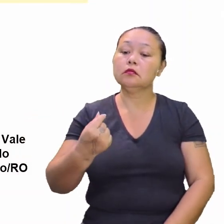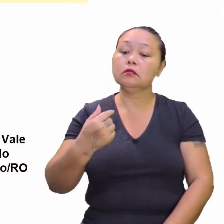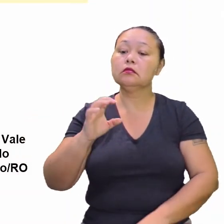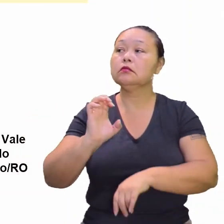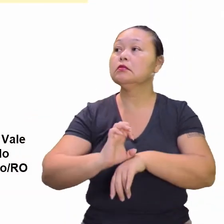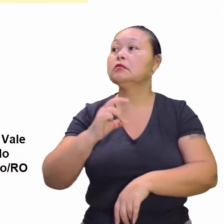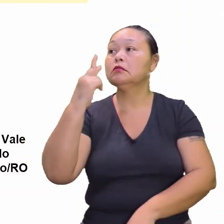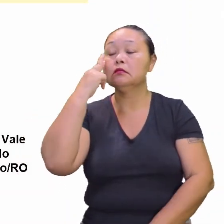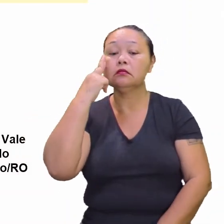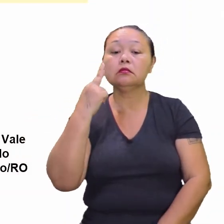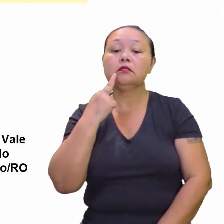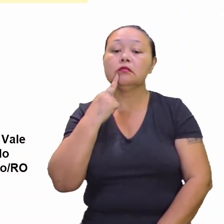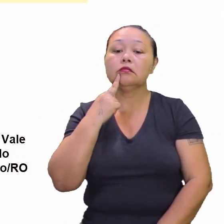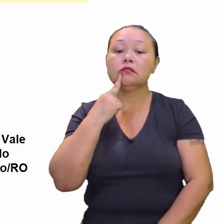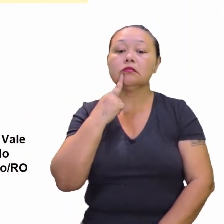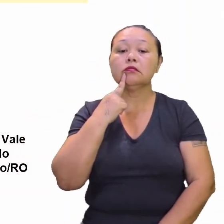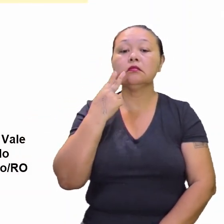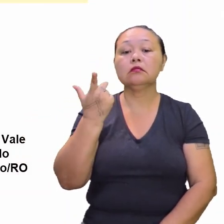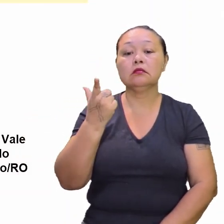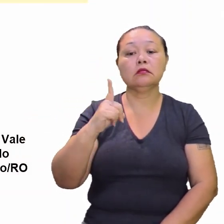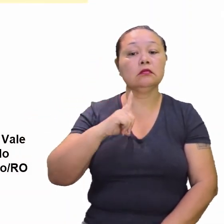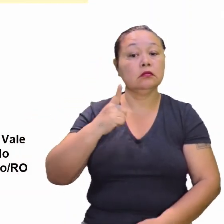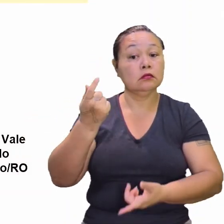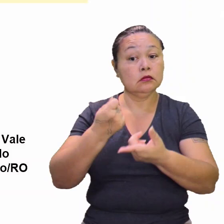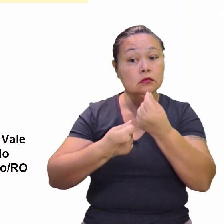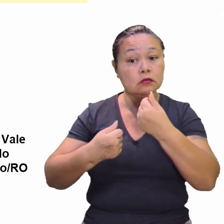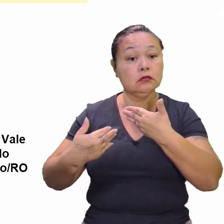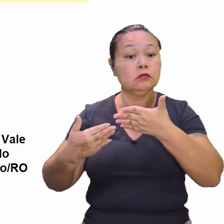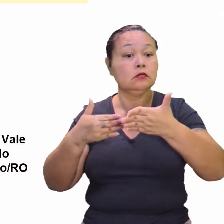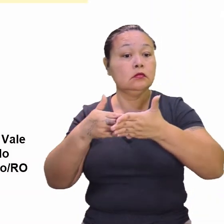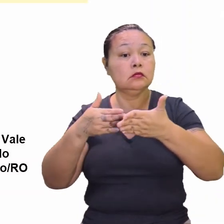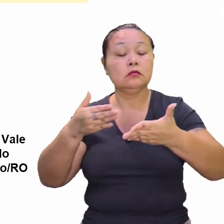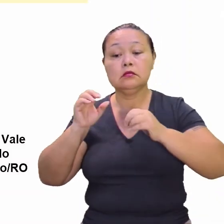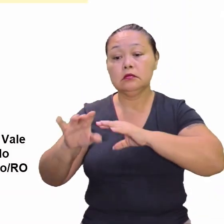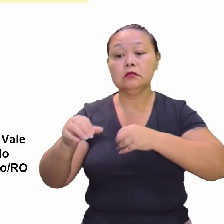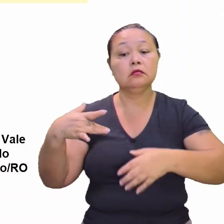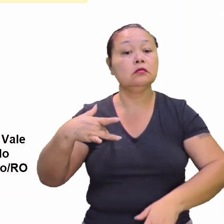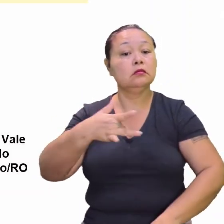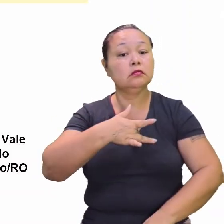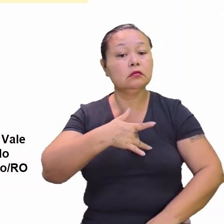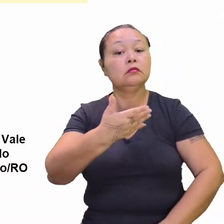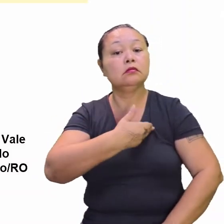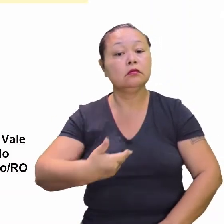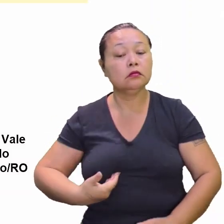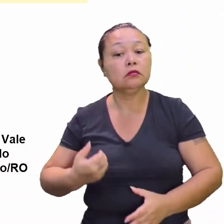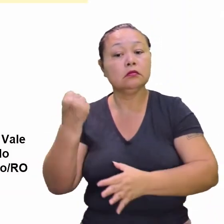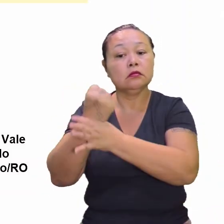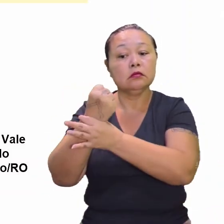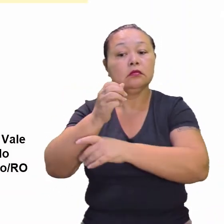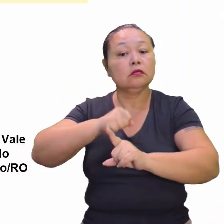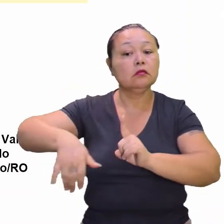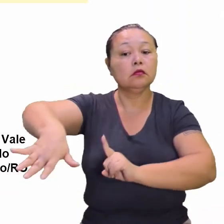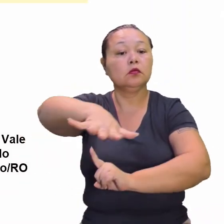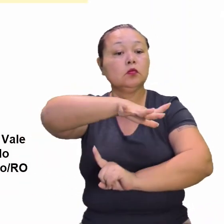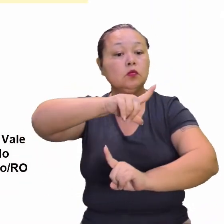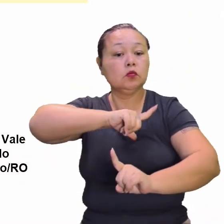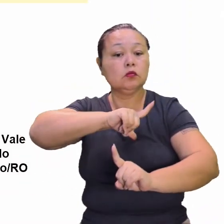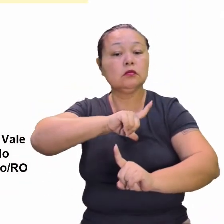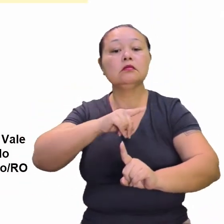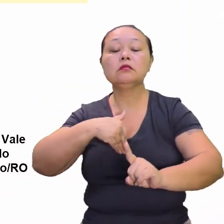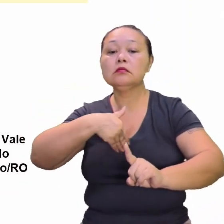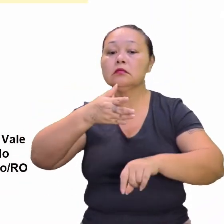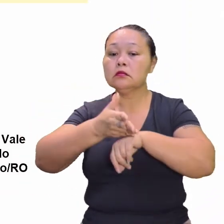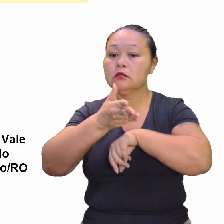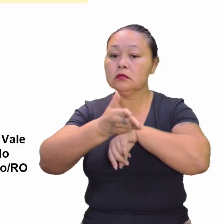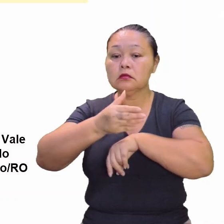de Rondônia. Então, a administração, defesa, educação e saúde públicas e seguridade social